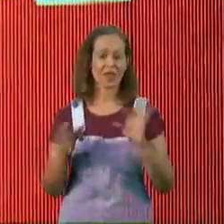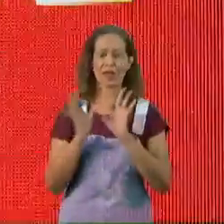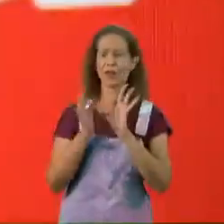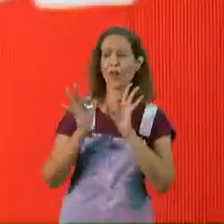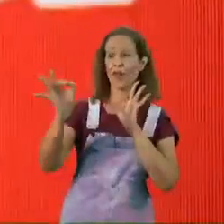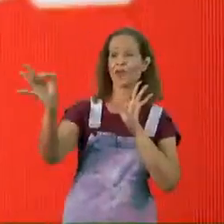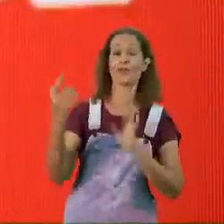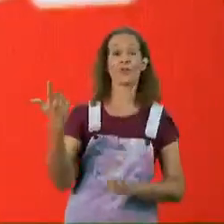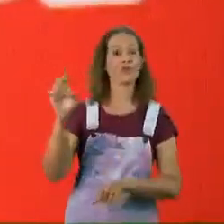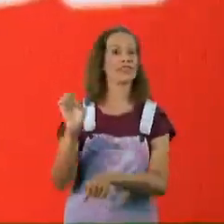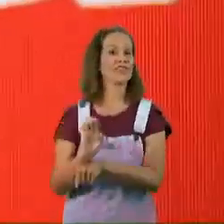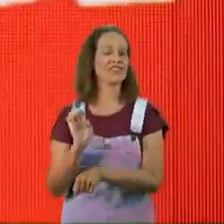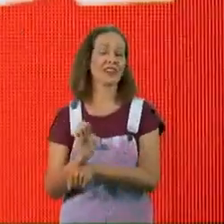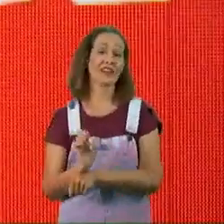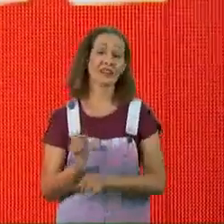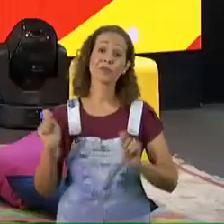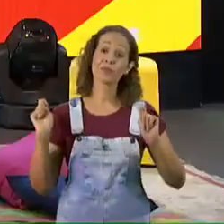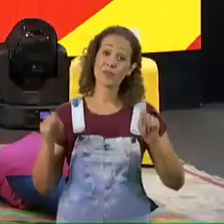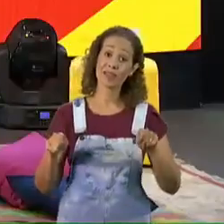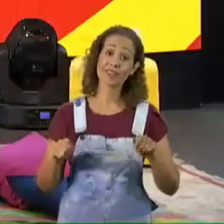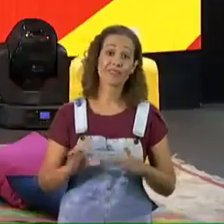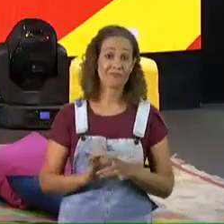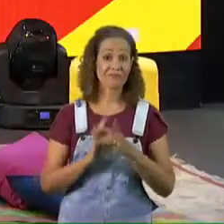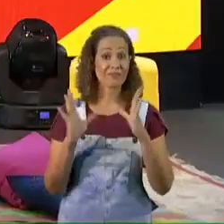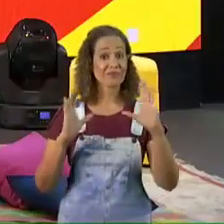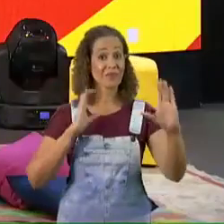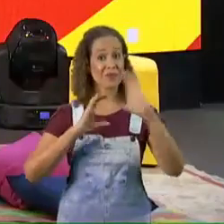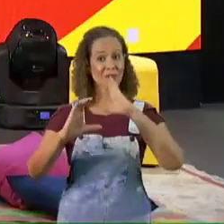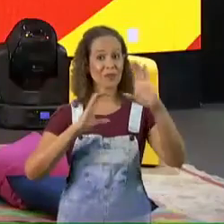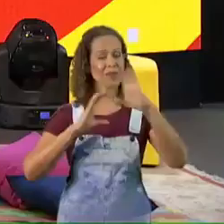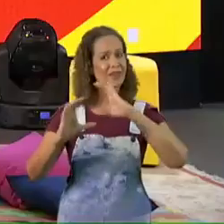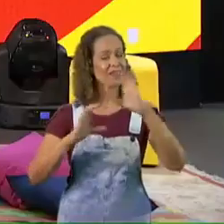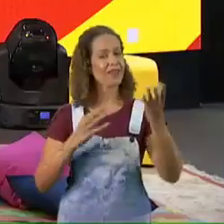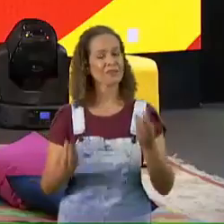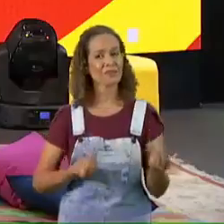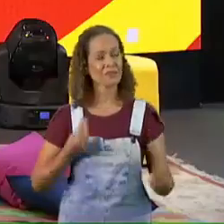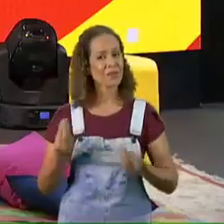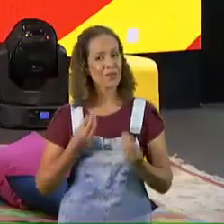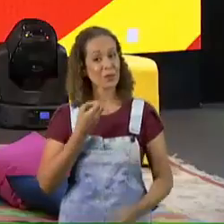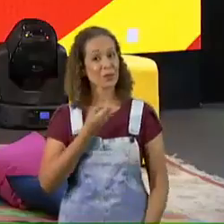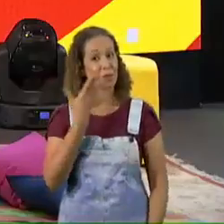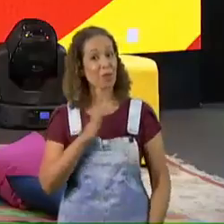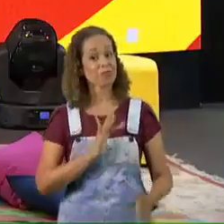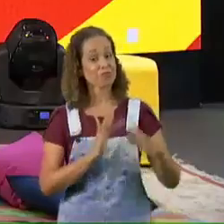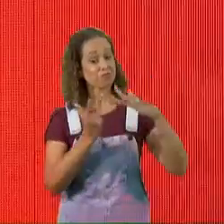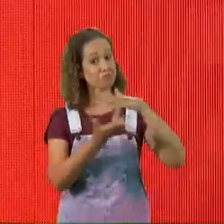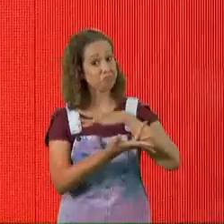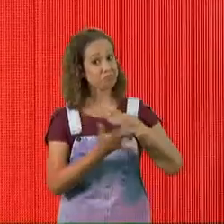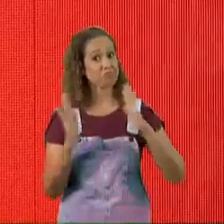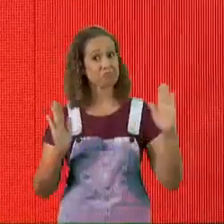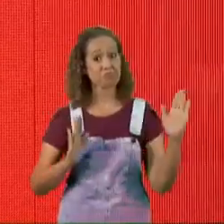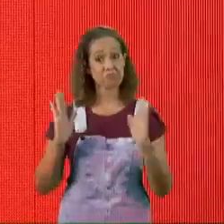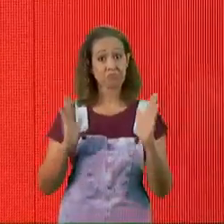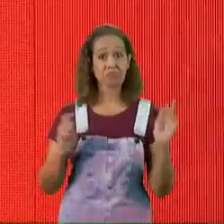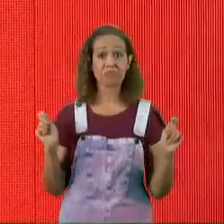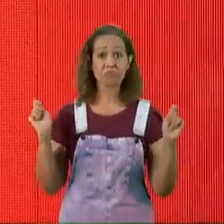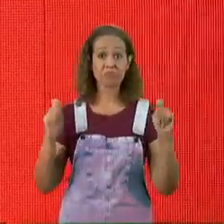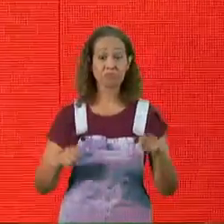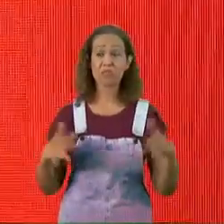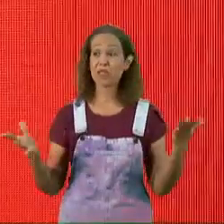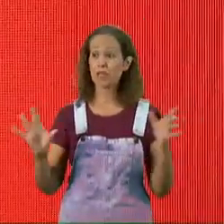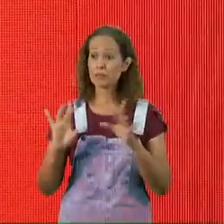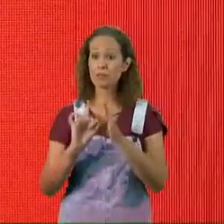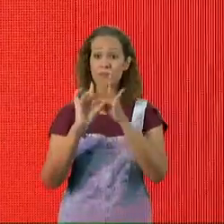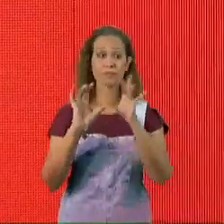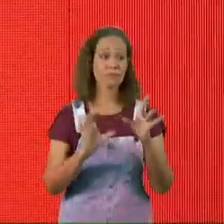outro estado, e a gente poder se comunicar, né? Essa, a mídia, a comunicação. Glória a Deus por esse tempo, né? Que a gente consegue se conectar com as